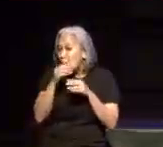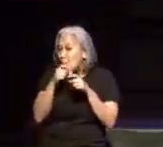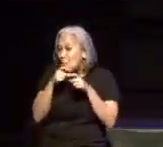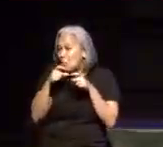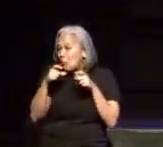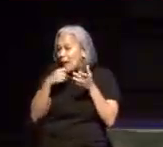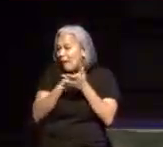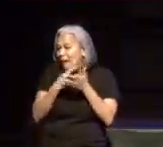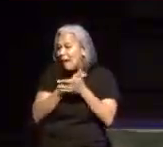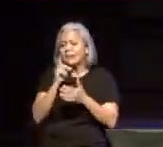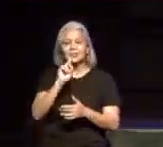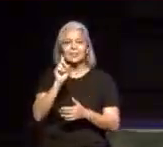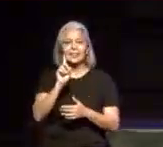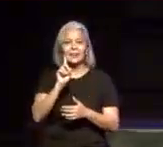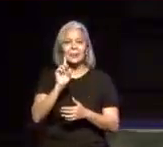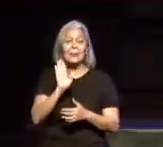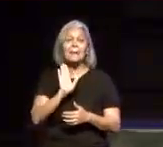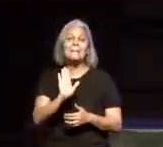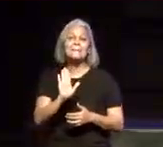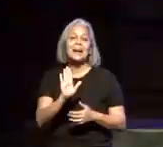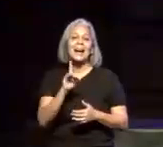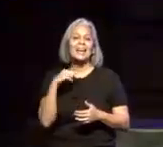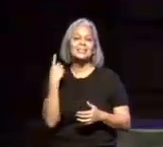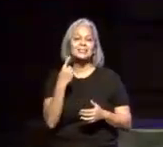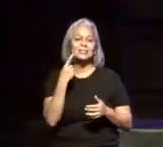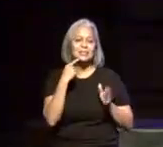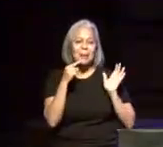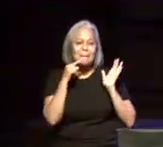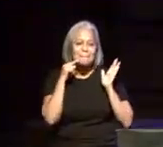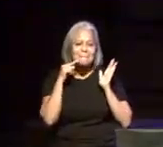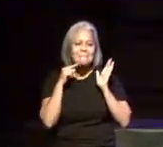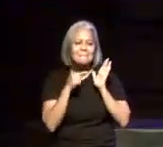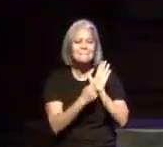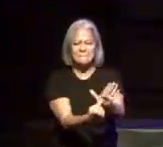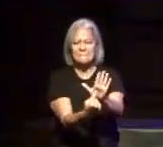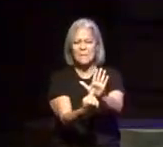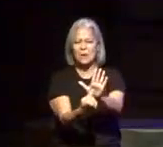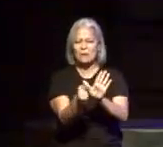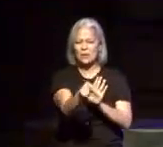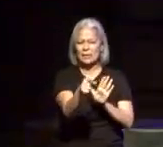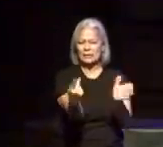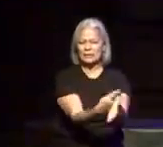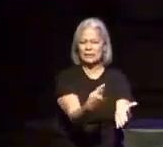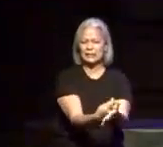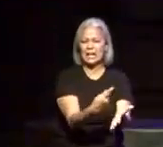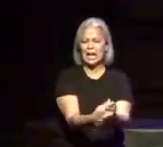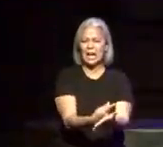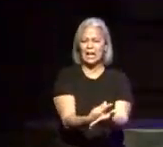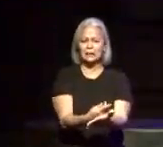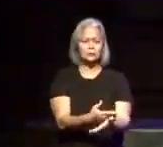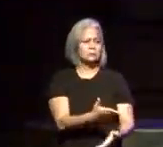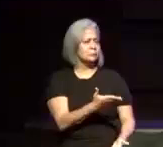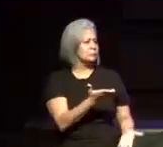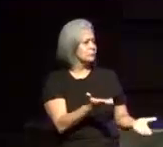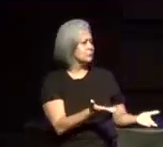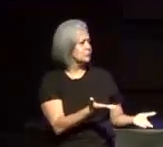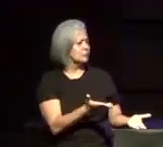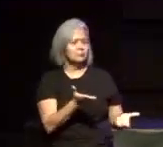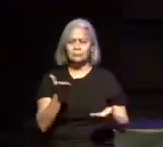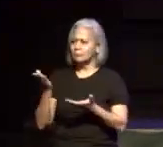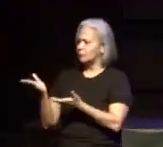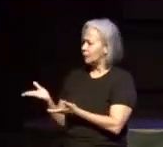para a gente é abominável, a gente aponta o dedo na hora e alguém pode olhar e falar, você está sendo hipócrita, você está sendo